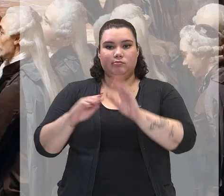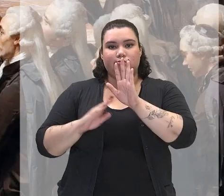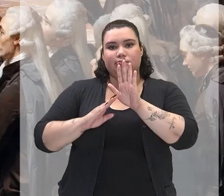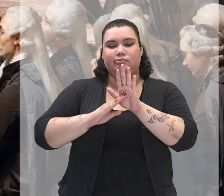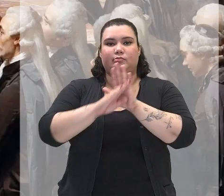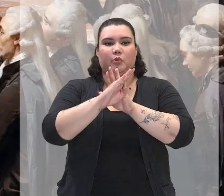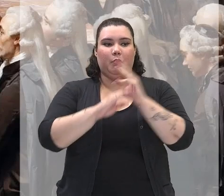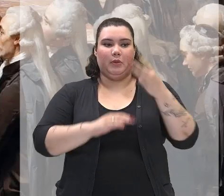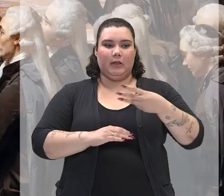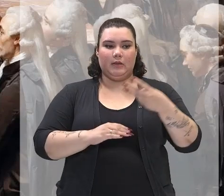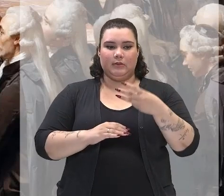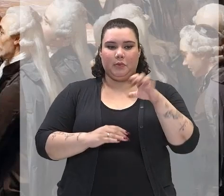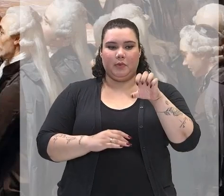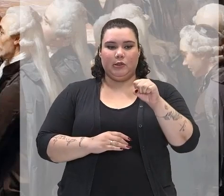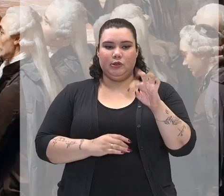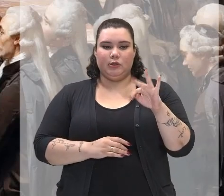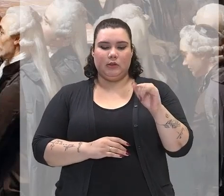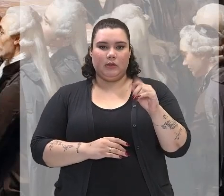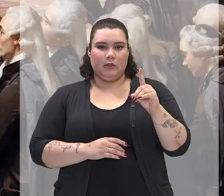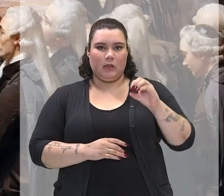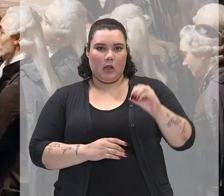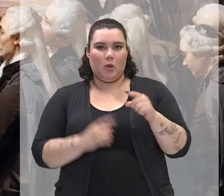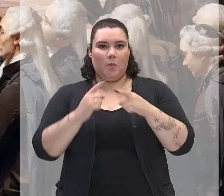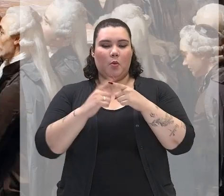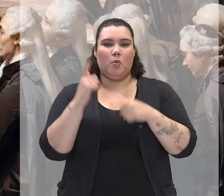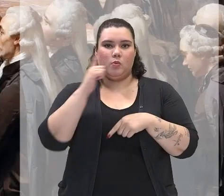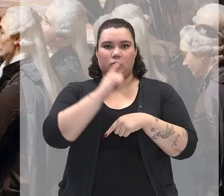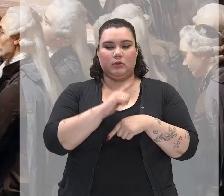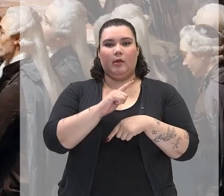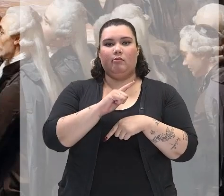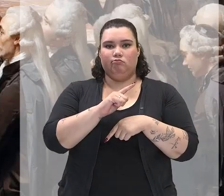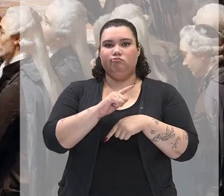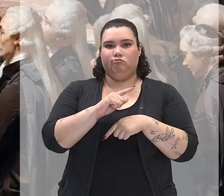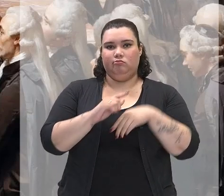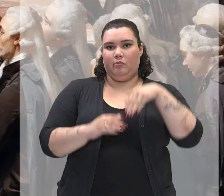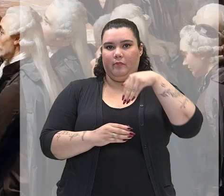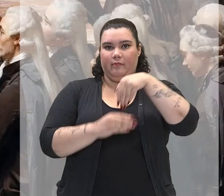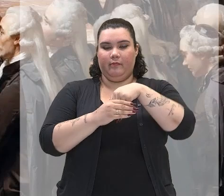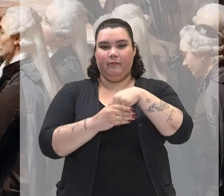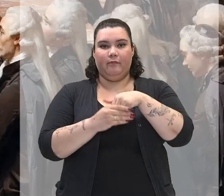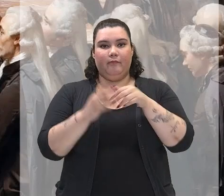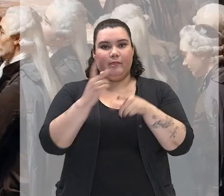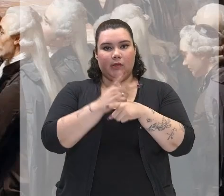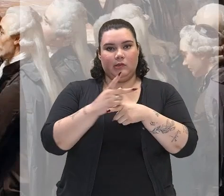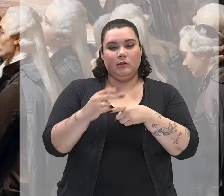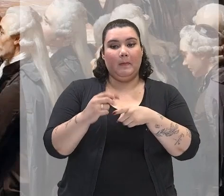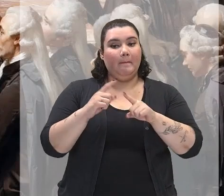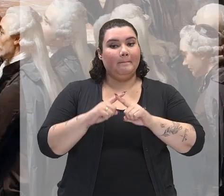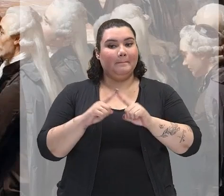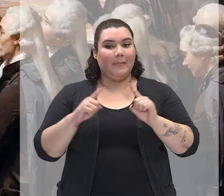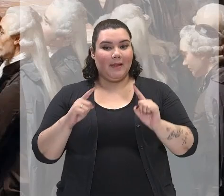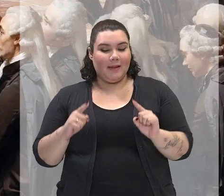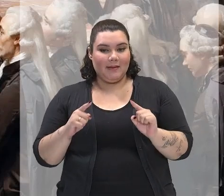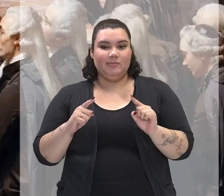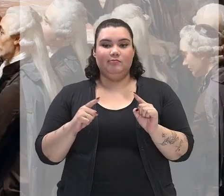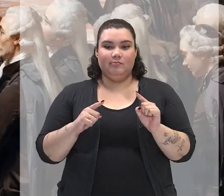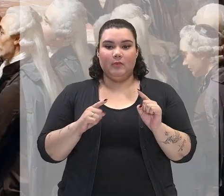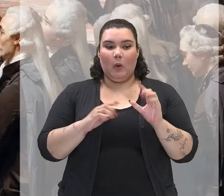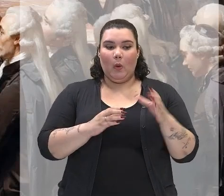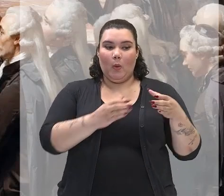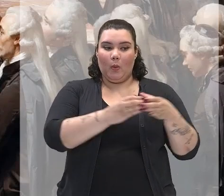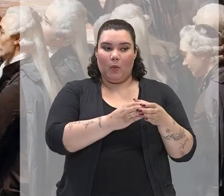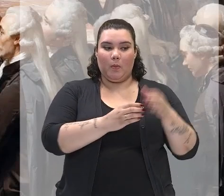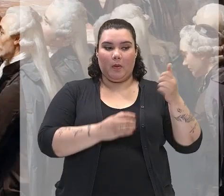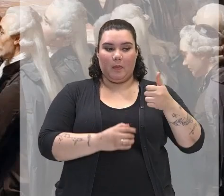tinha vontade de vencer essas votações. Mas, claro, que vai haver uma resistência do primeiro e do segundo